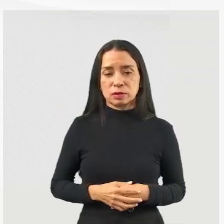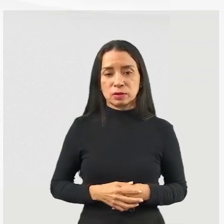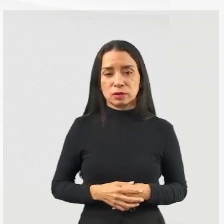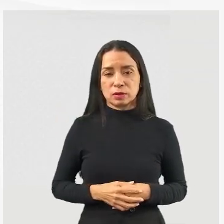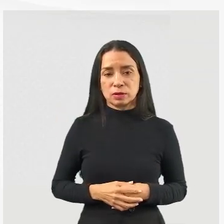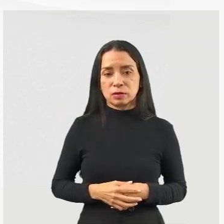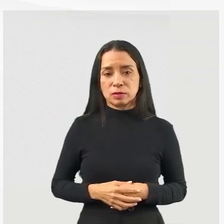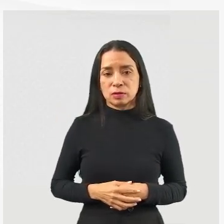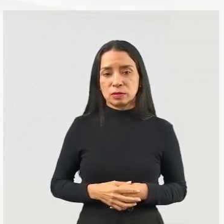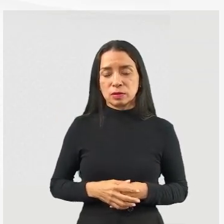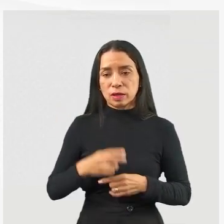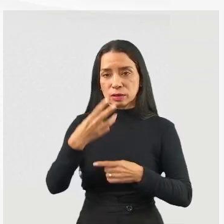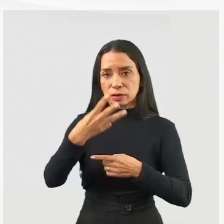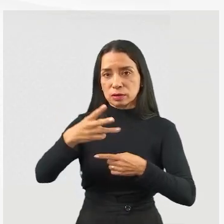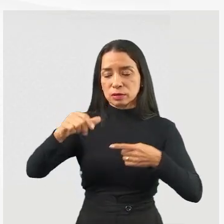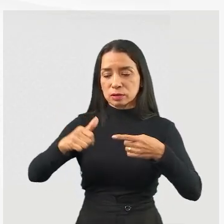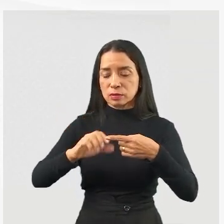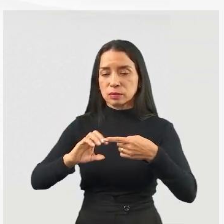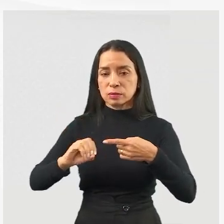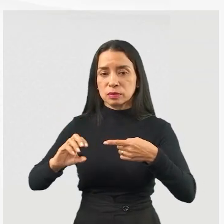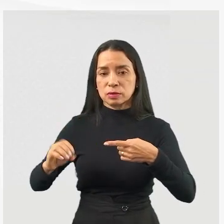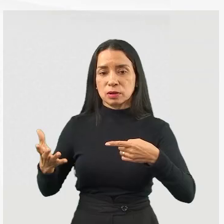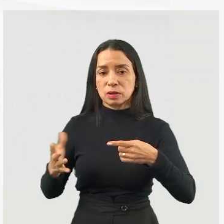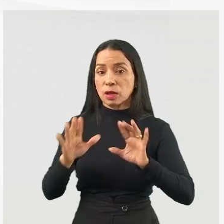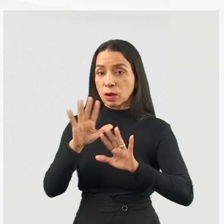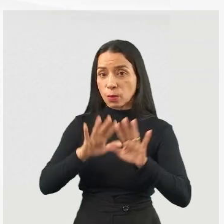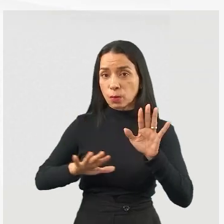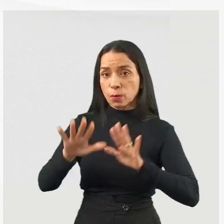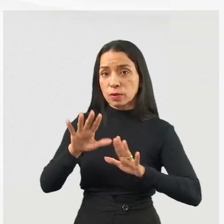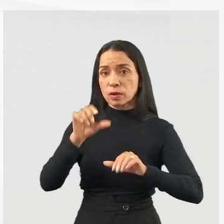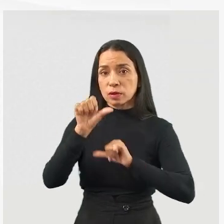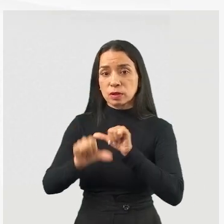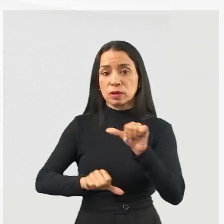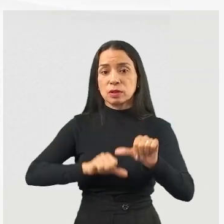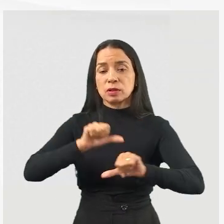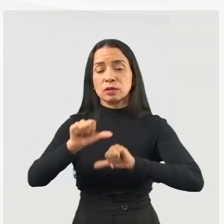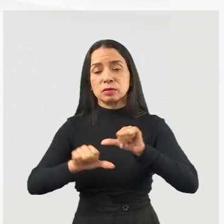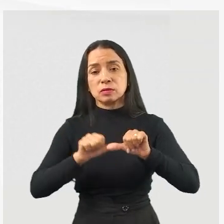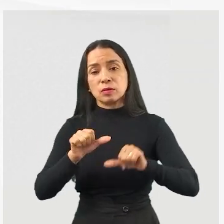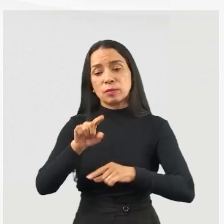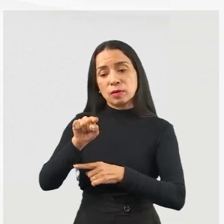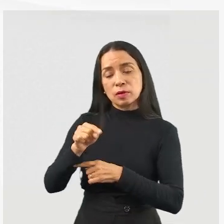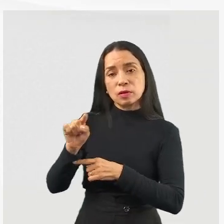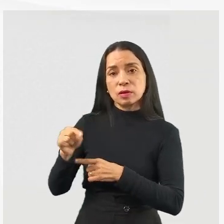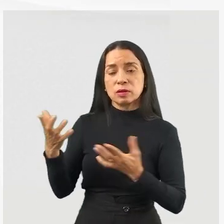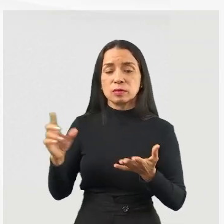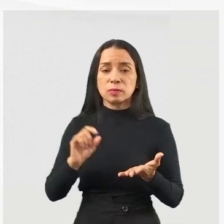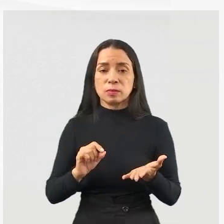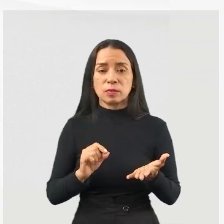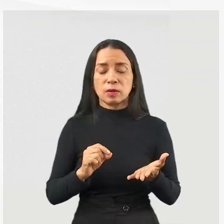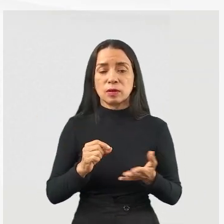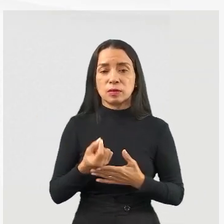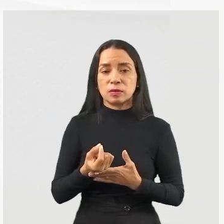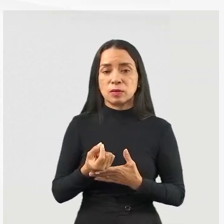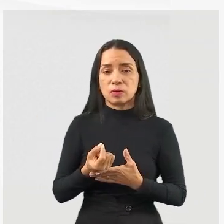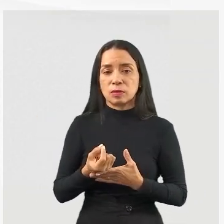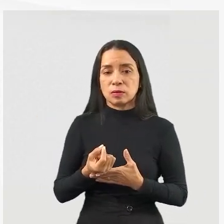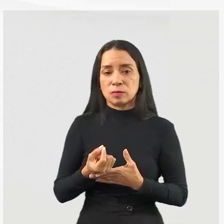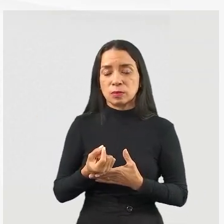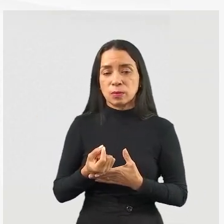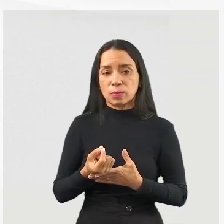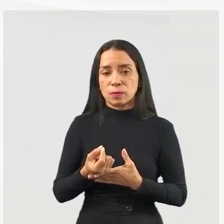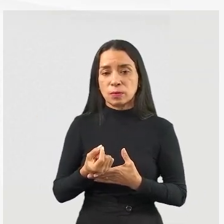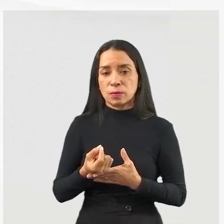3%, turma, é 3 sobre 100. Só tome cuidado agora na hora de transformar em decimal. Como 3% só tem um dígito,